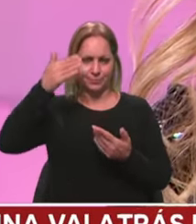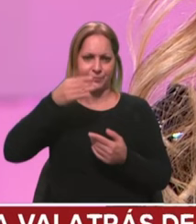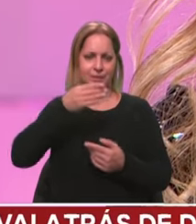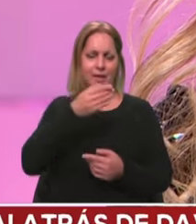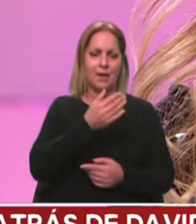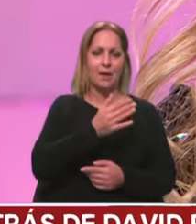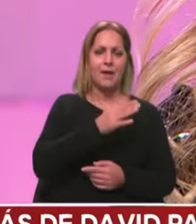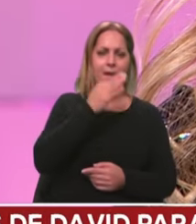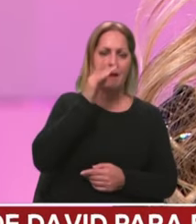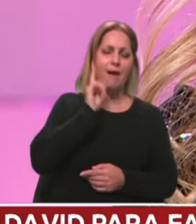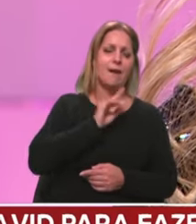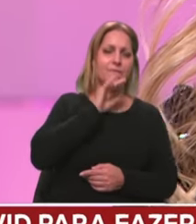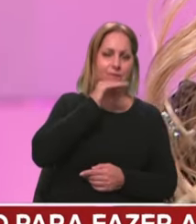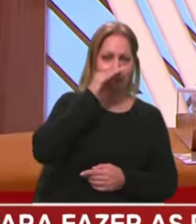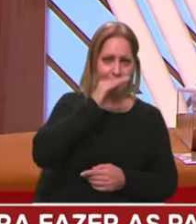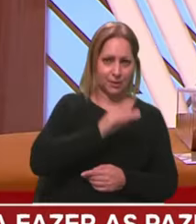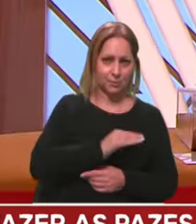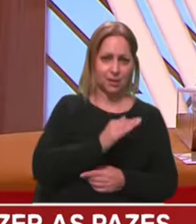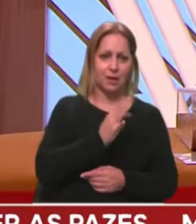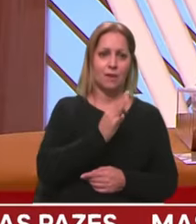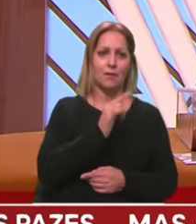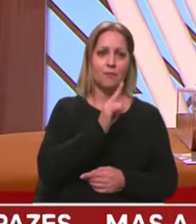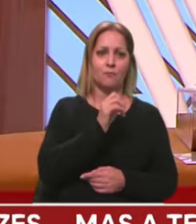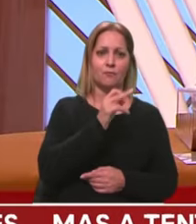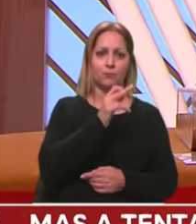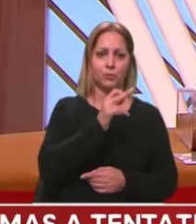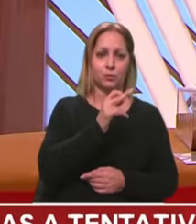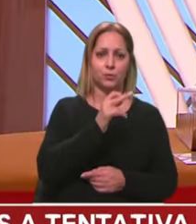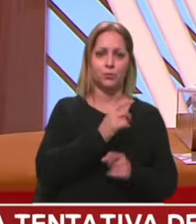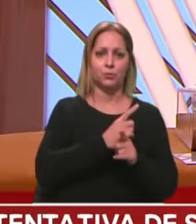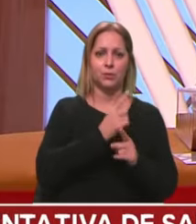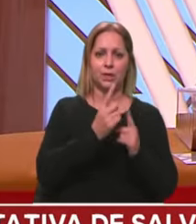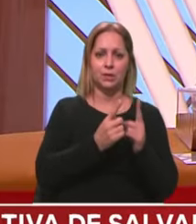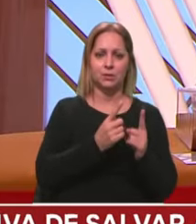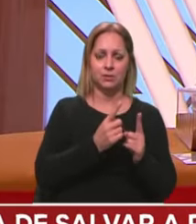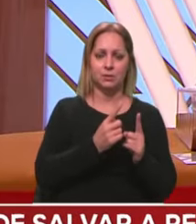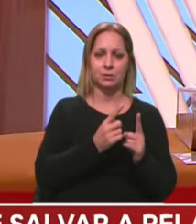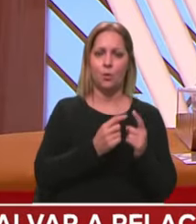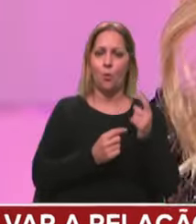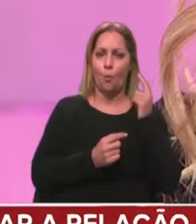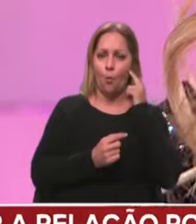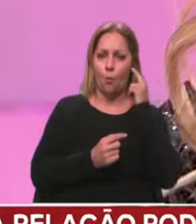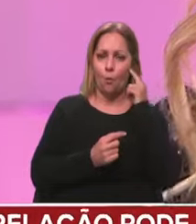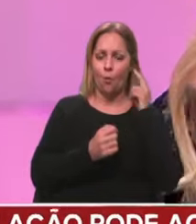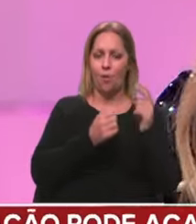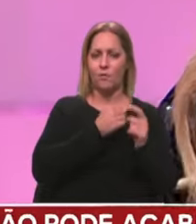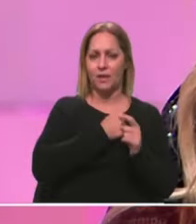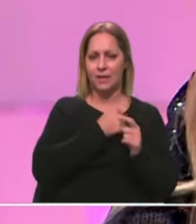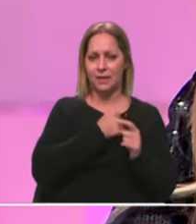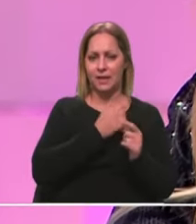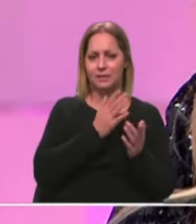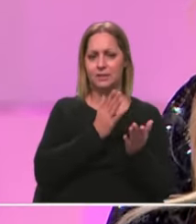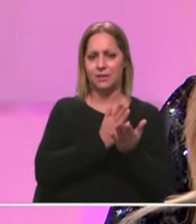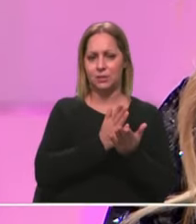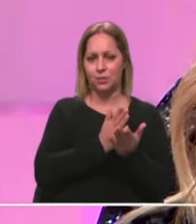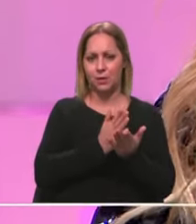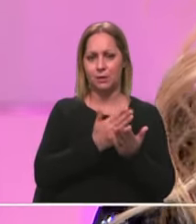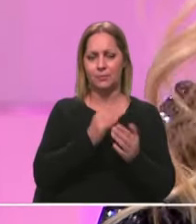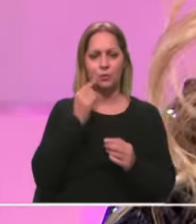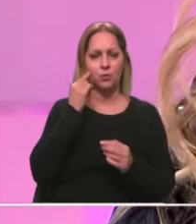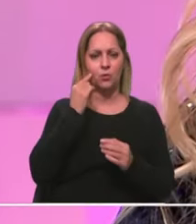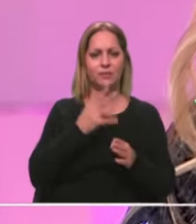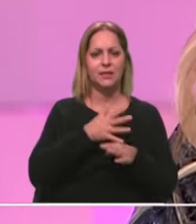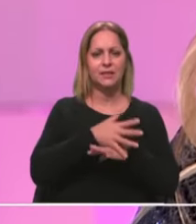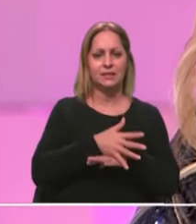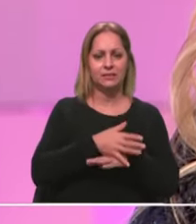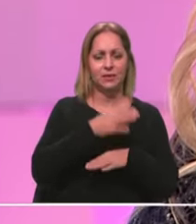complicado porque os mos devem ouvir coisas em casa em casa e na escola e ou na escola assim mas porque é através dos crescidos não é não são os mos